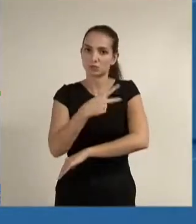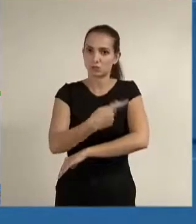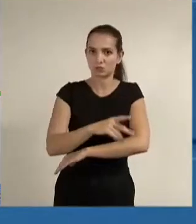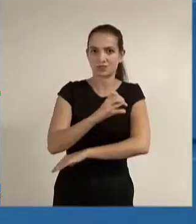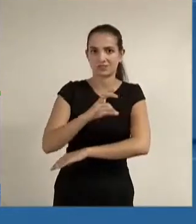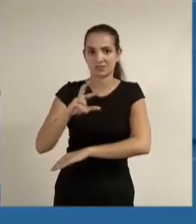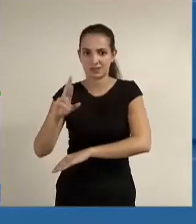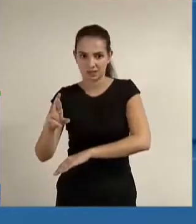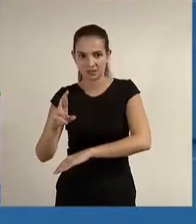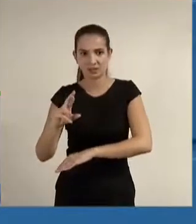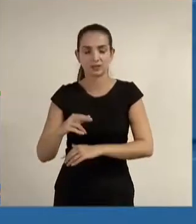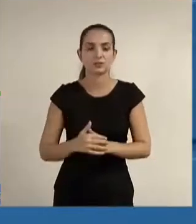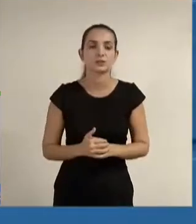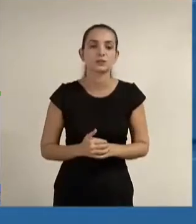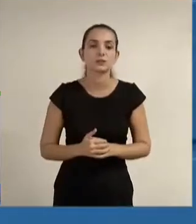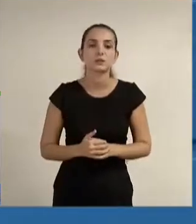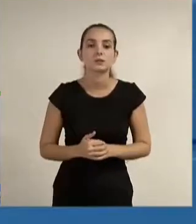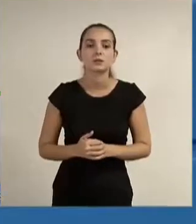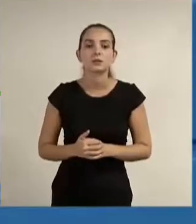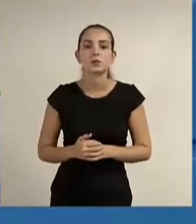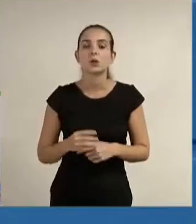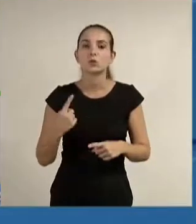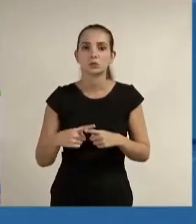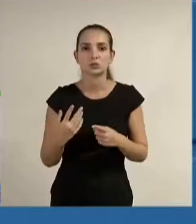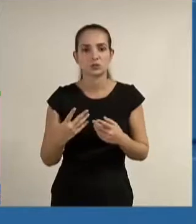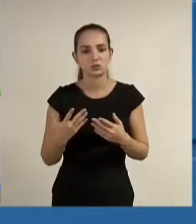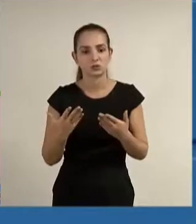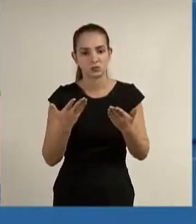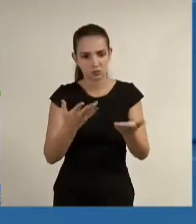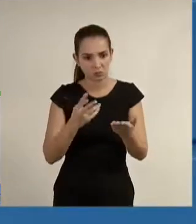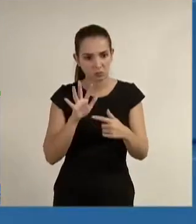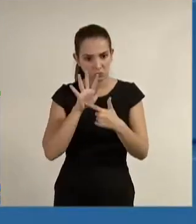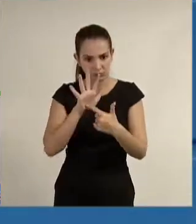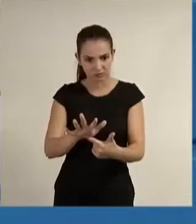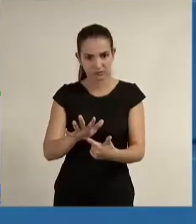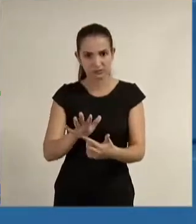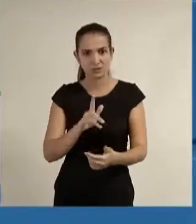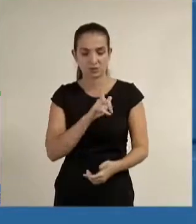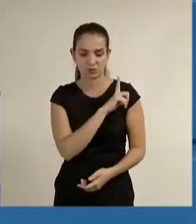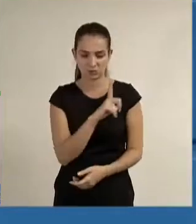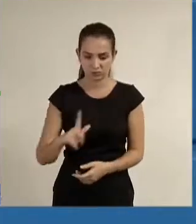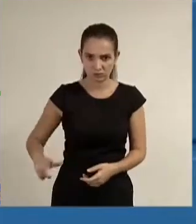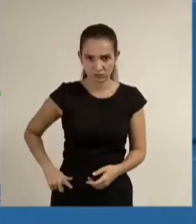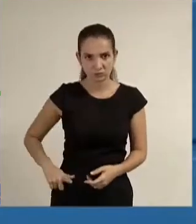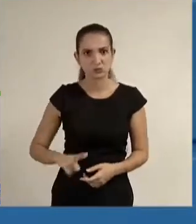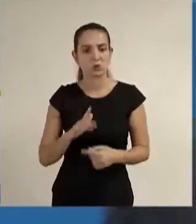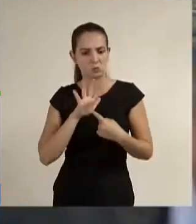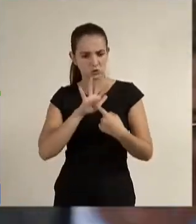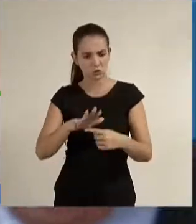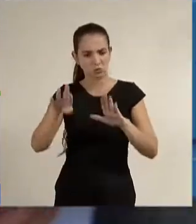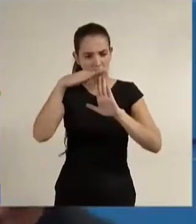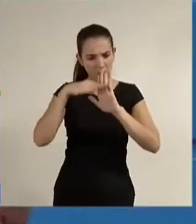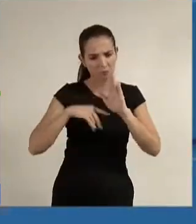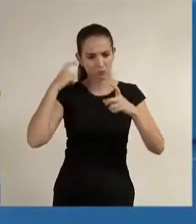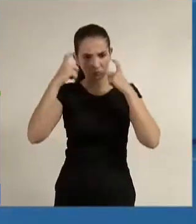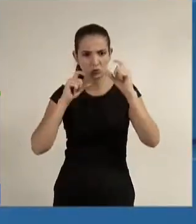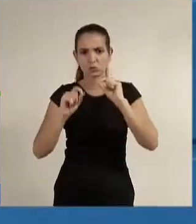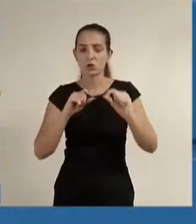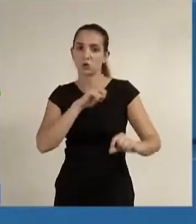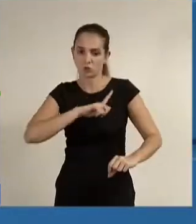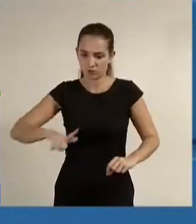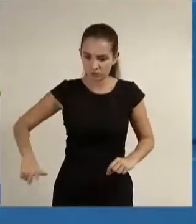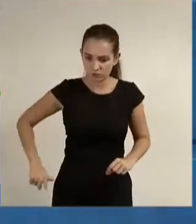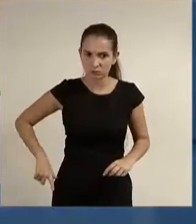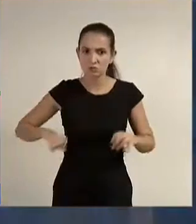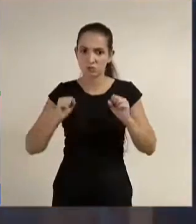parabenizo Vossa Excelência ao levar ao governo do Estado essas preocupações, que são nossas também, né, de que o governador do Estado possa,